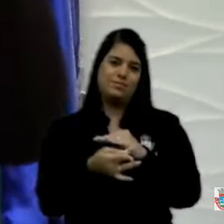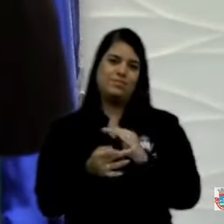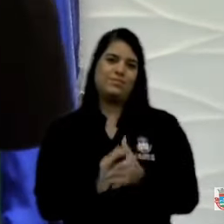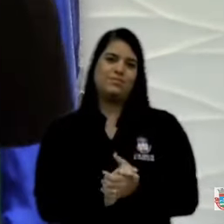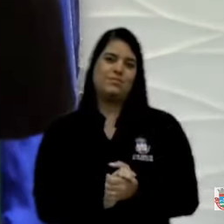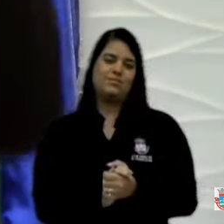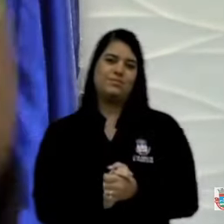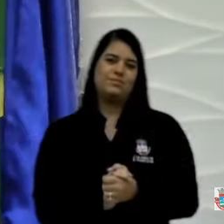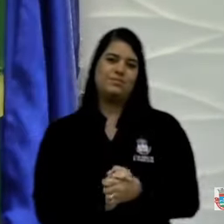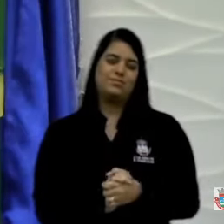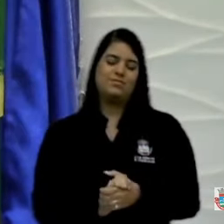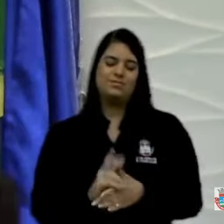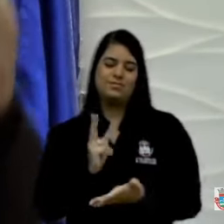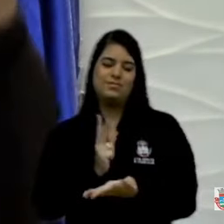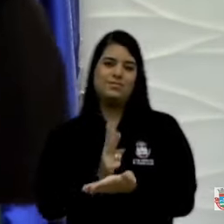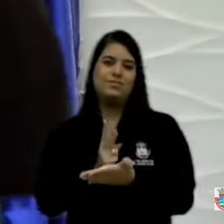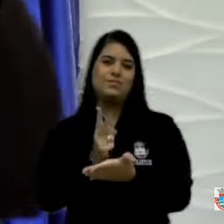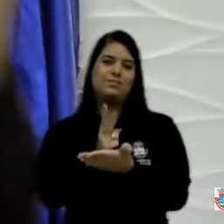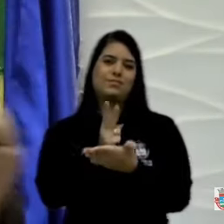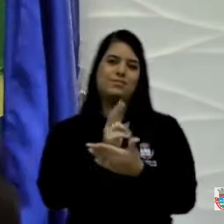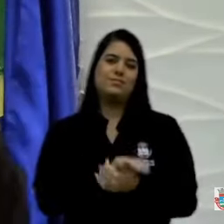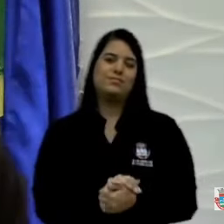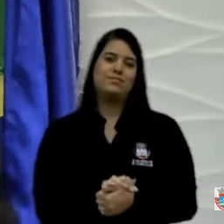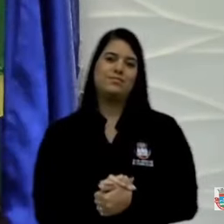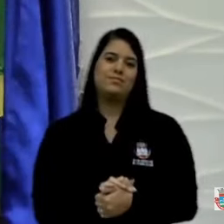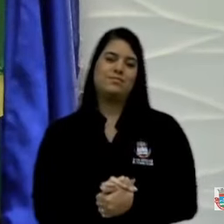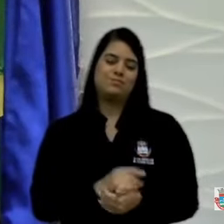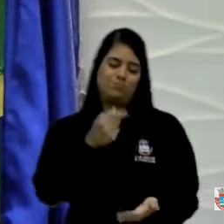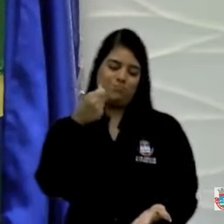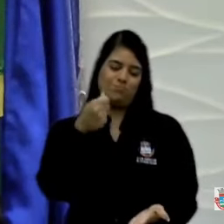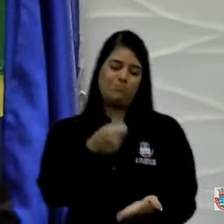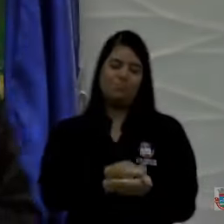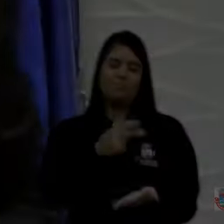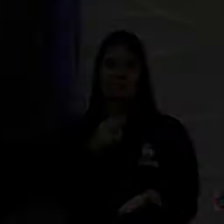e nós vamos estar sempre compromissados com a verdade. Meu muito obrigado.